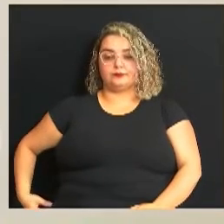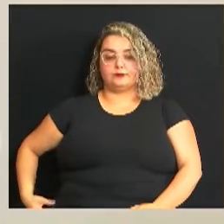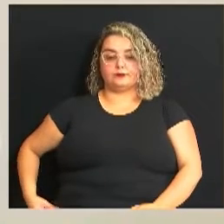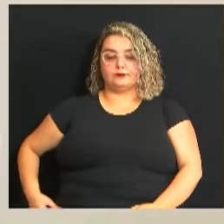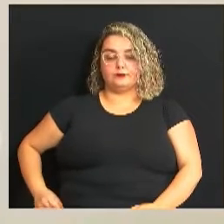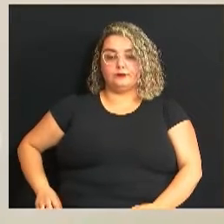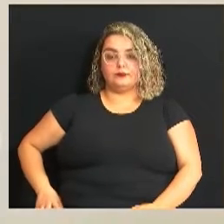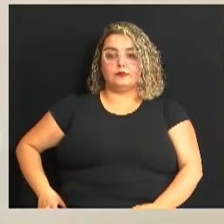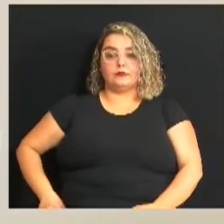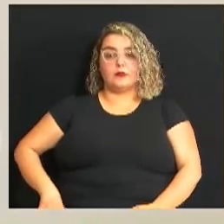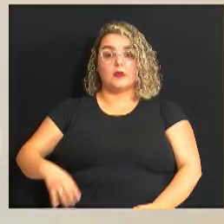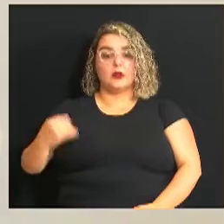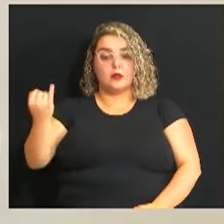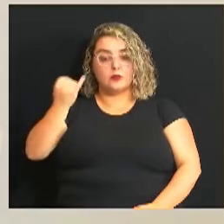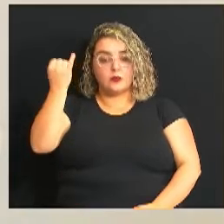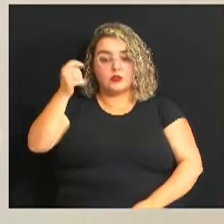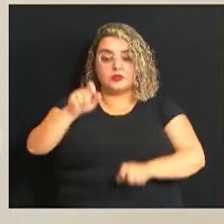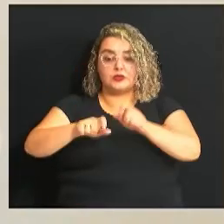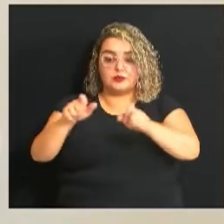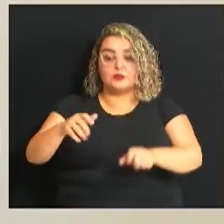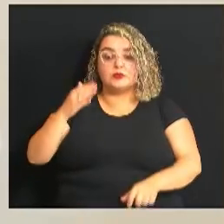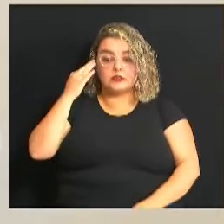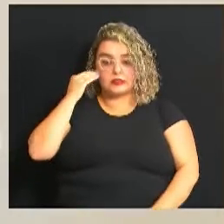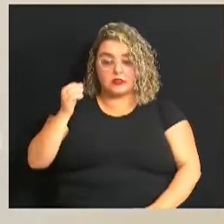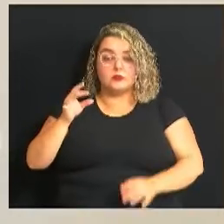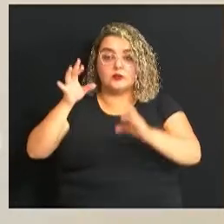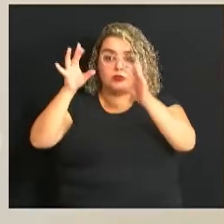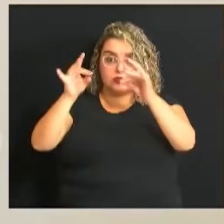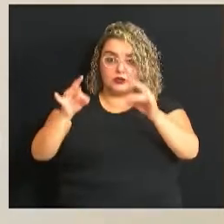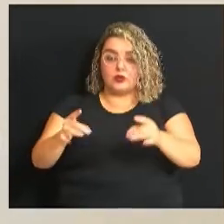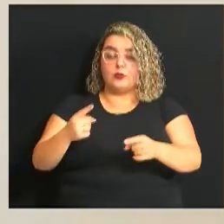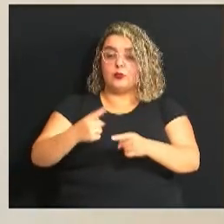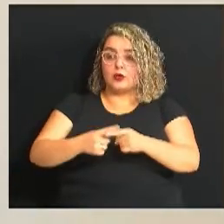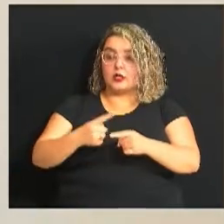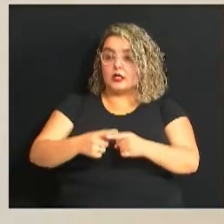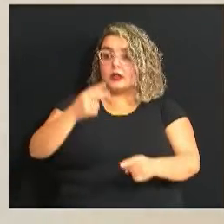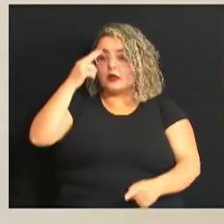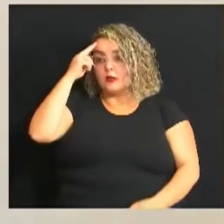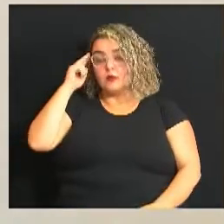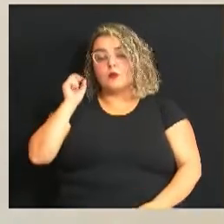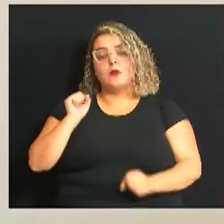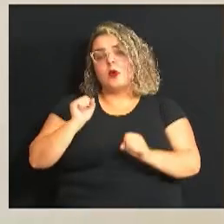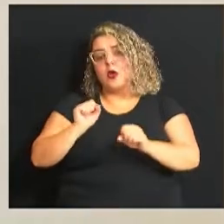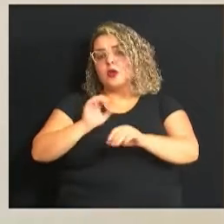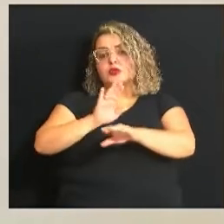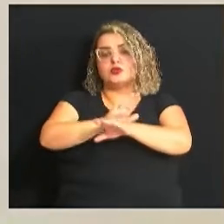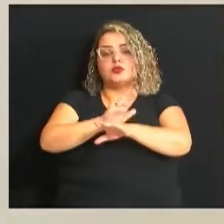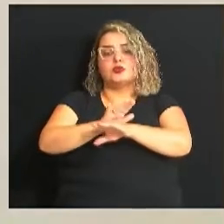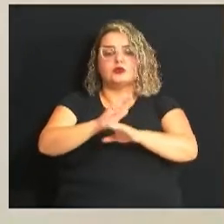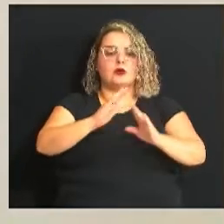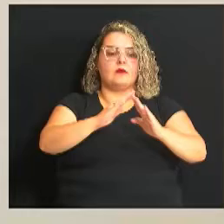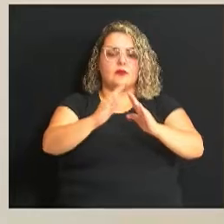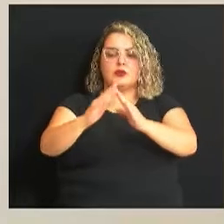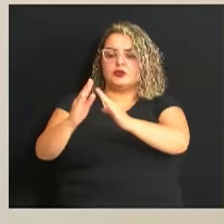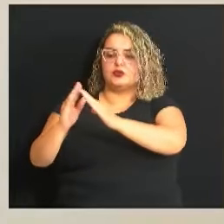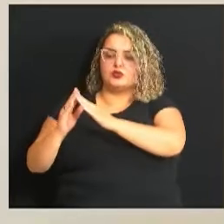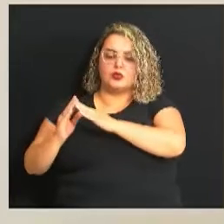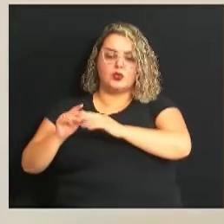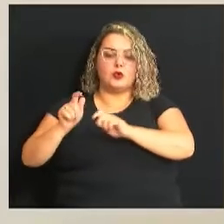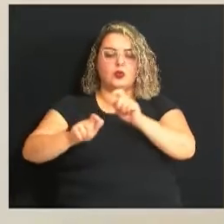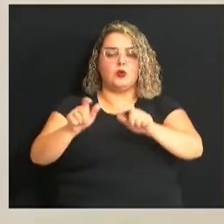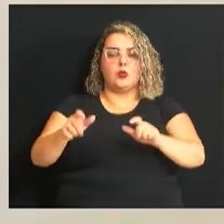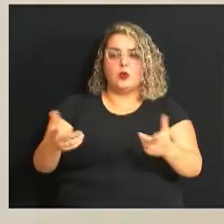de fato os detalhes, porque isso, Gabriel, pode ajudar muita gente, vizinhos, pessoas, né, que estão